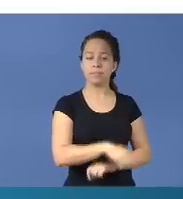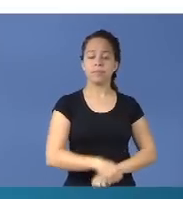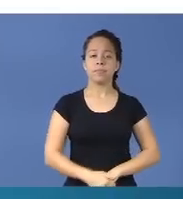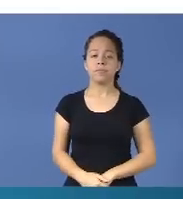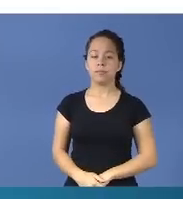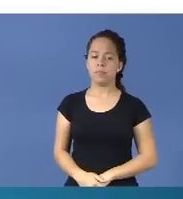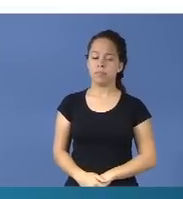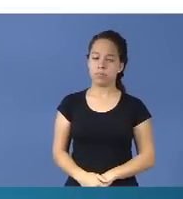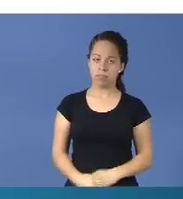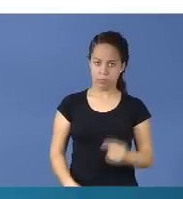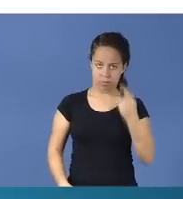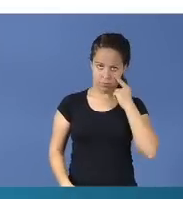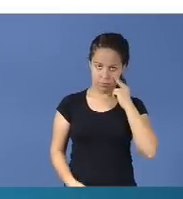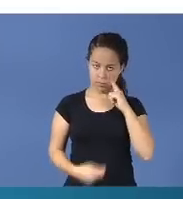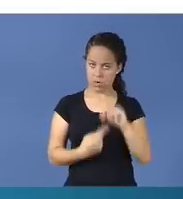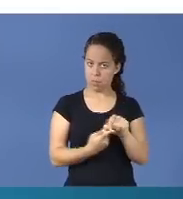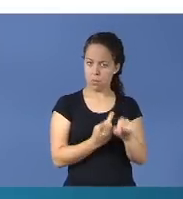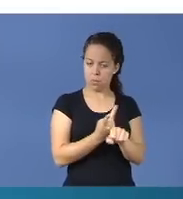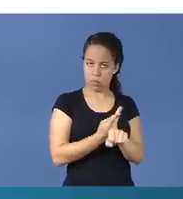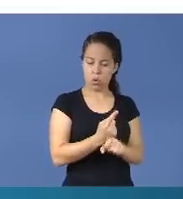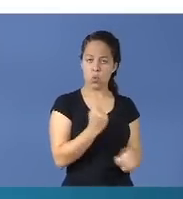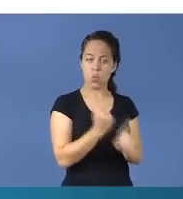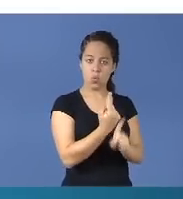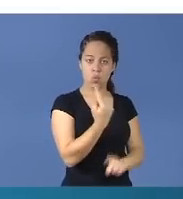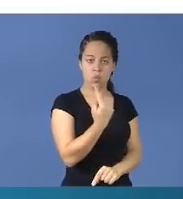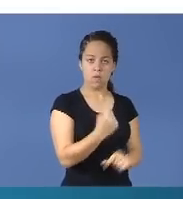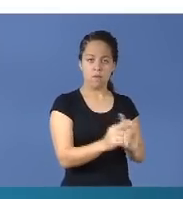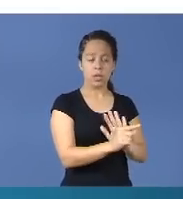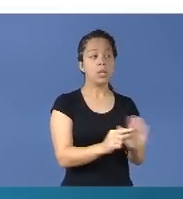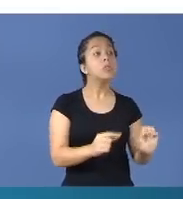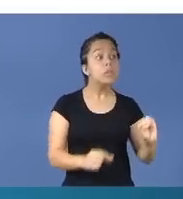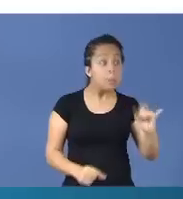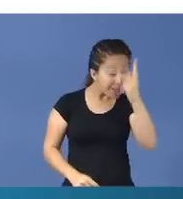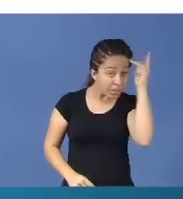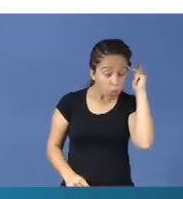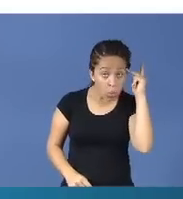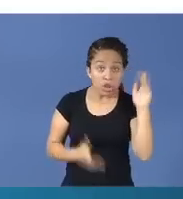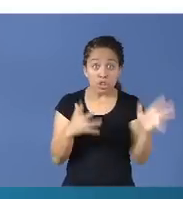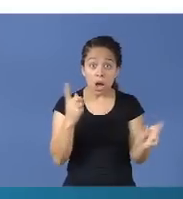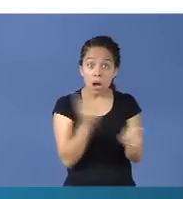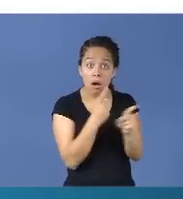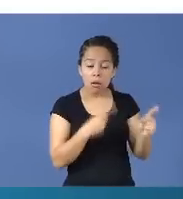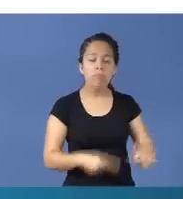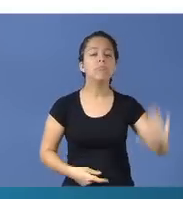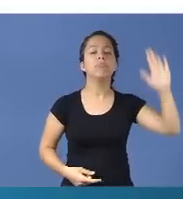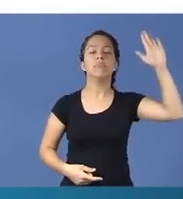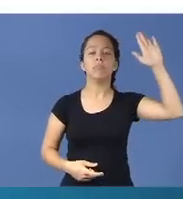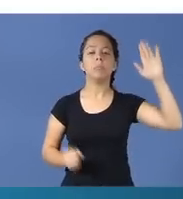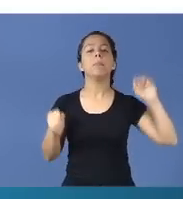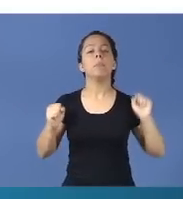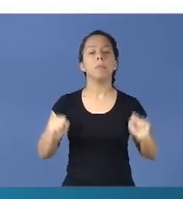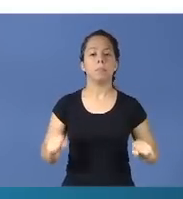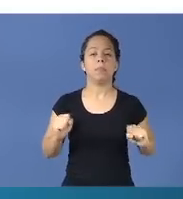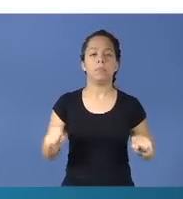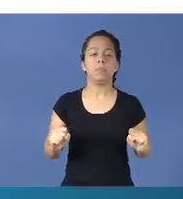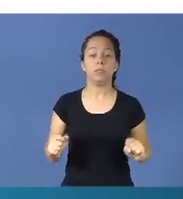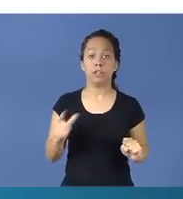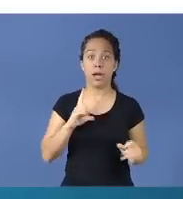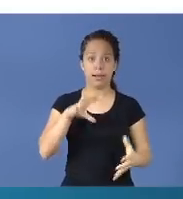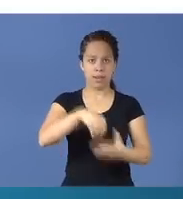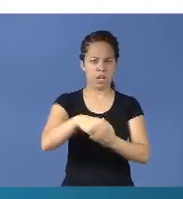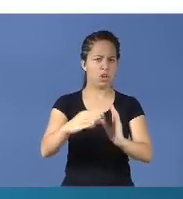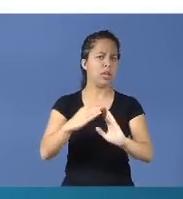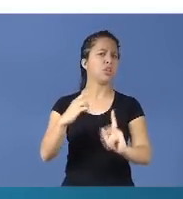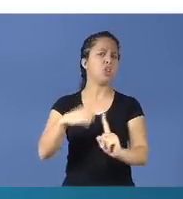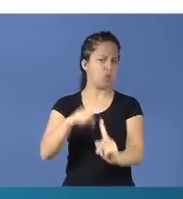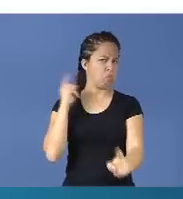Vamos ver o versículo. Pode ler. Quem tiver, pode imediatamente, pode levantar a mão. Porque os grupos já estão nas igrejas, já devem ter